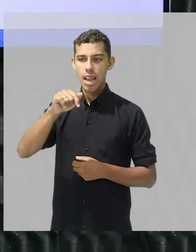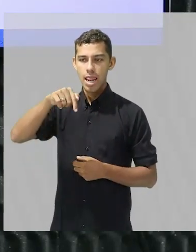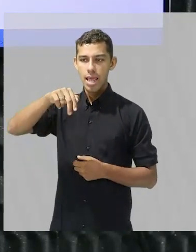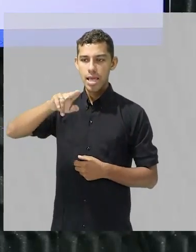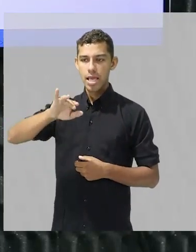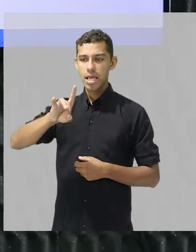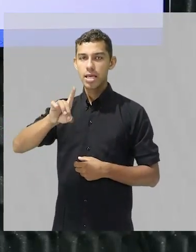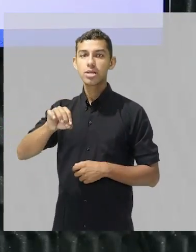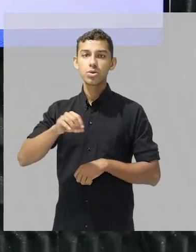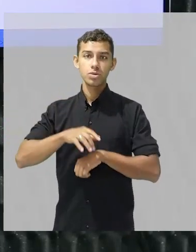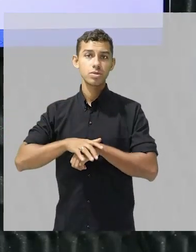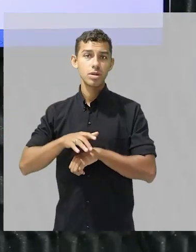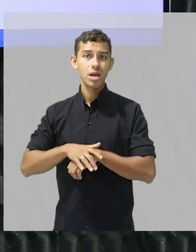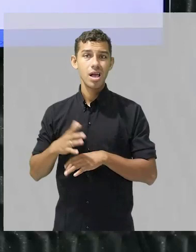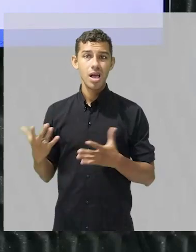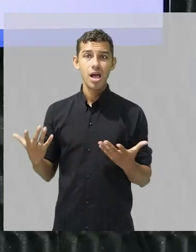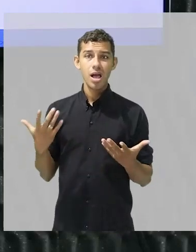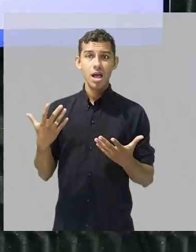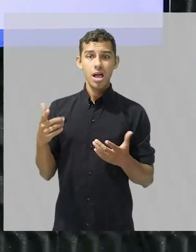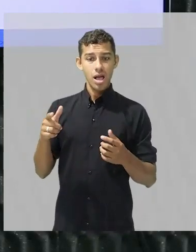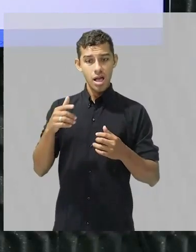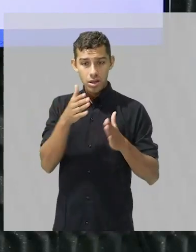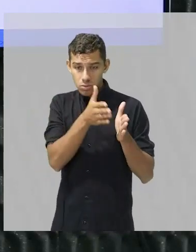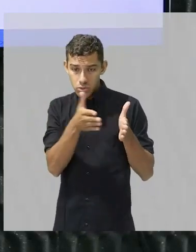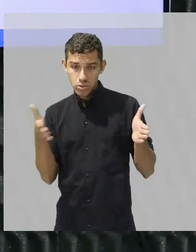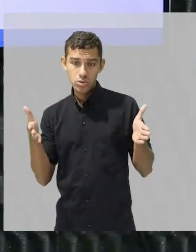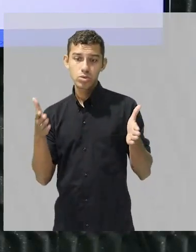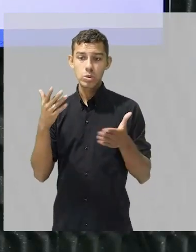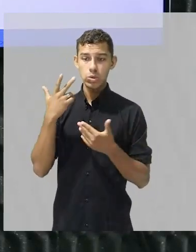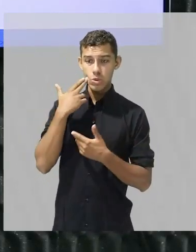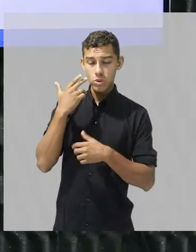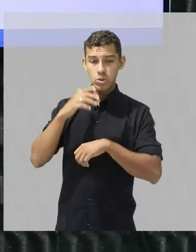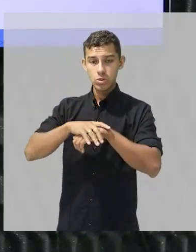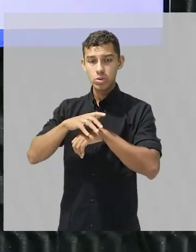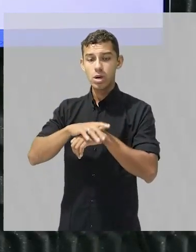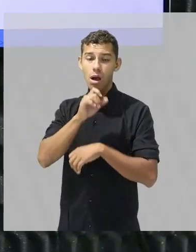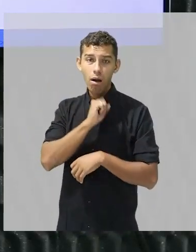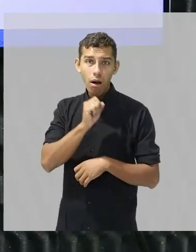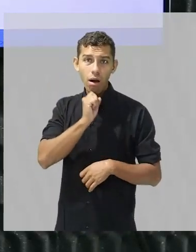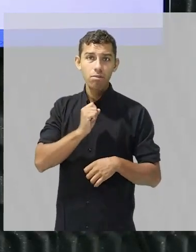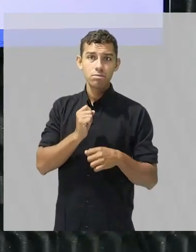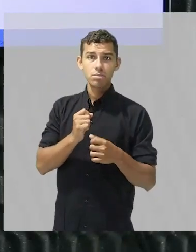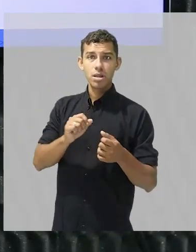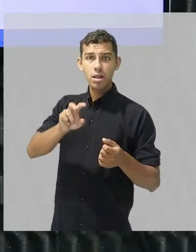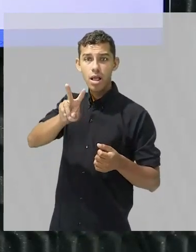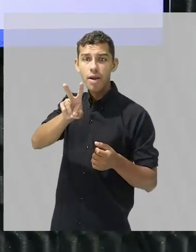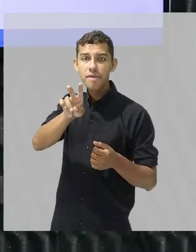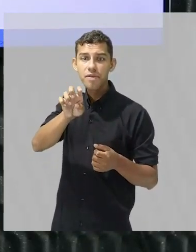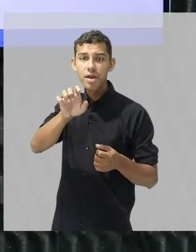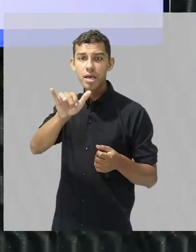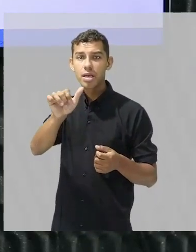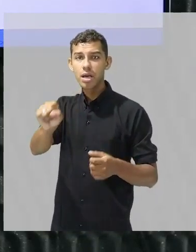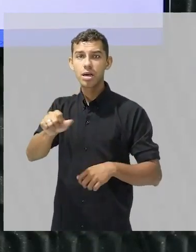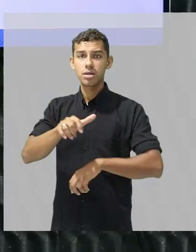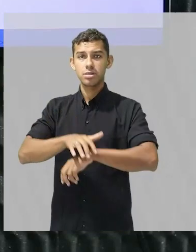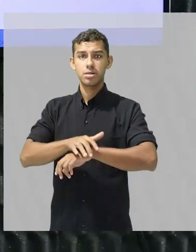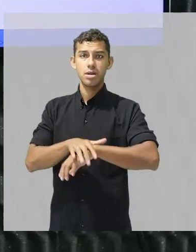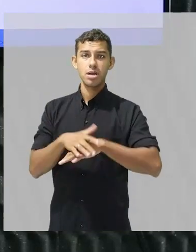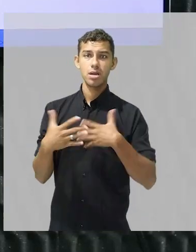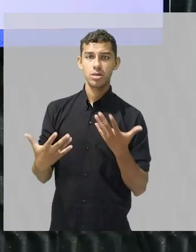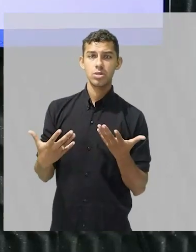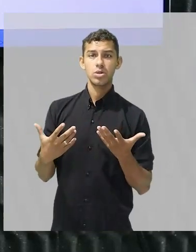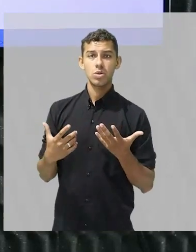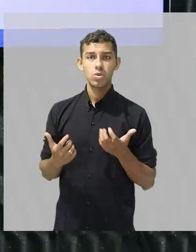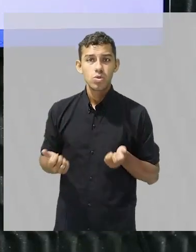má circulação é um processo natural que surge devido ao envelhecimento das veias, que se tornam menos